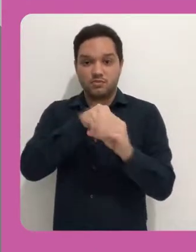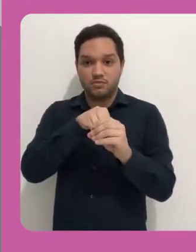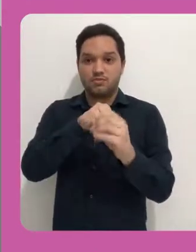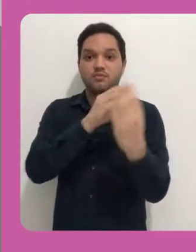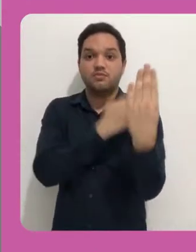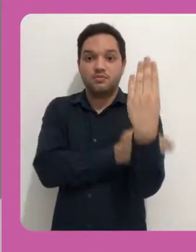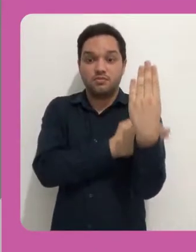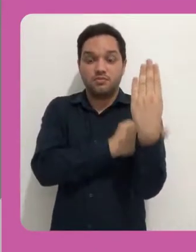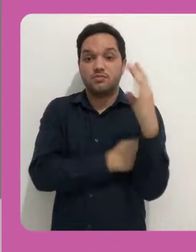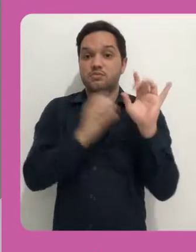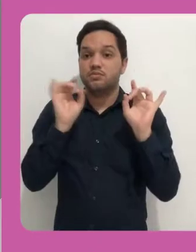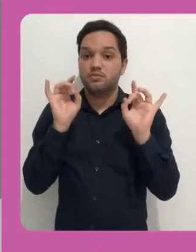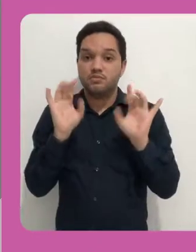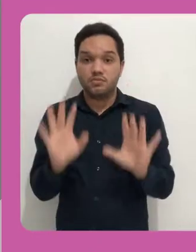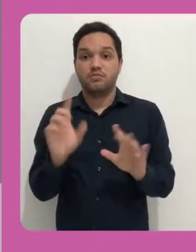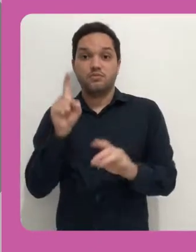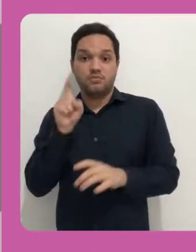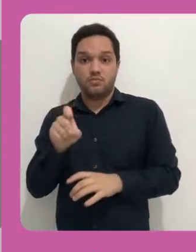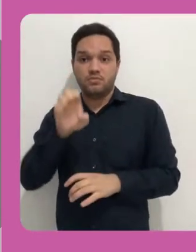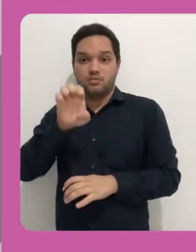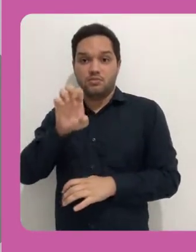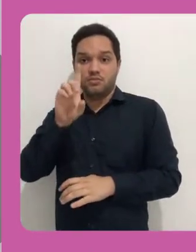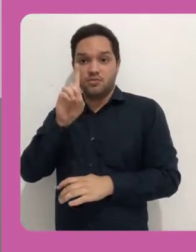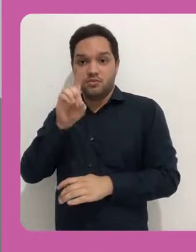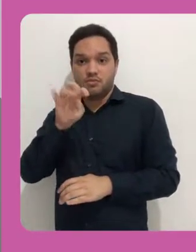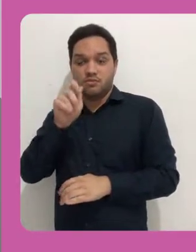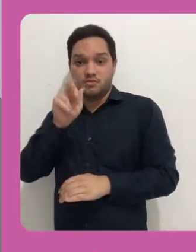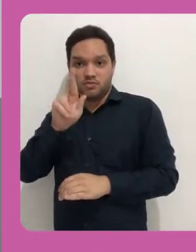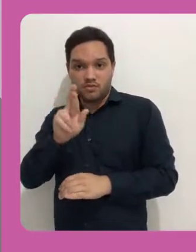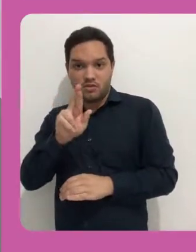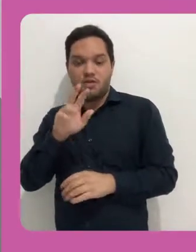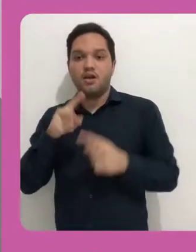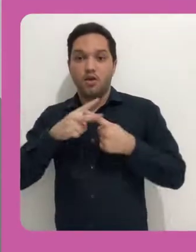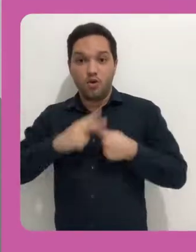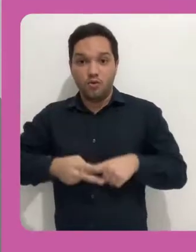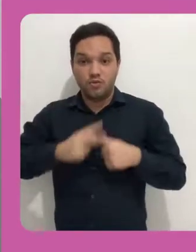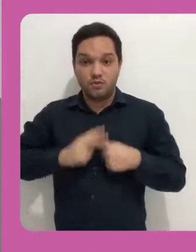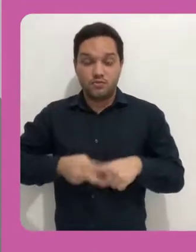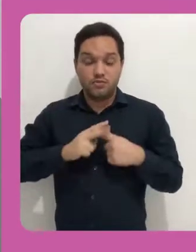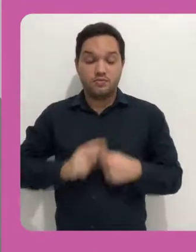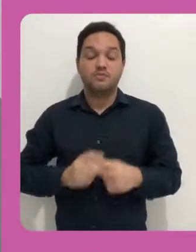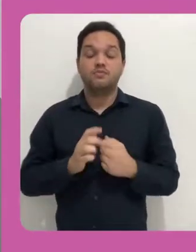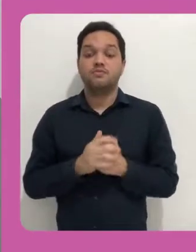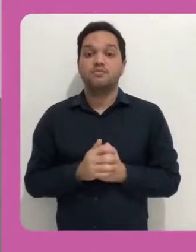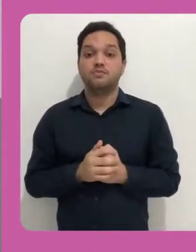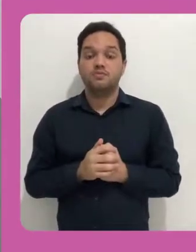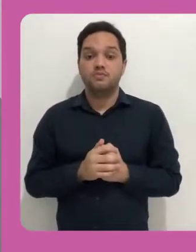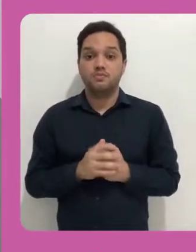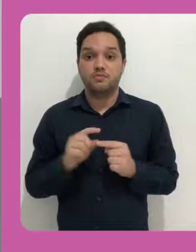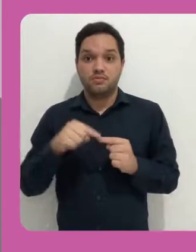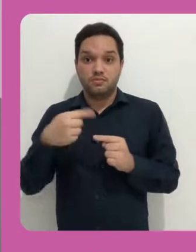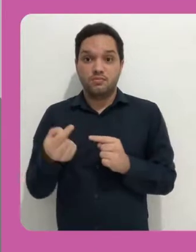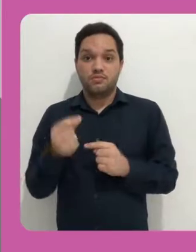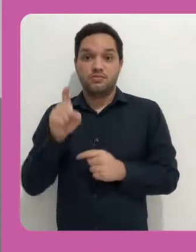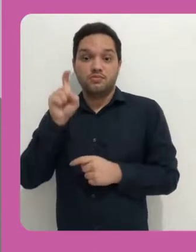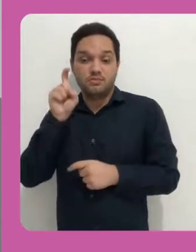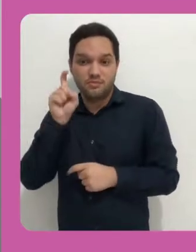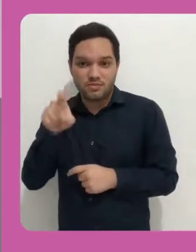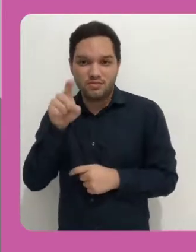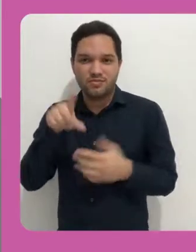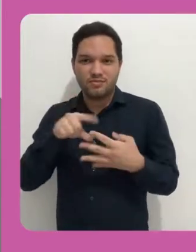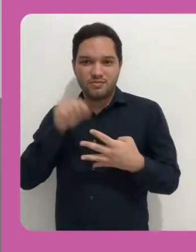editar configurações e marcar essa opção de embutido em uma página do